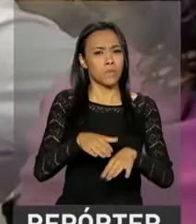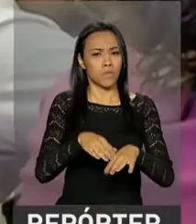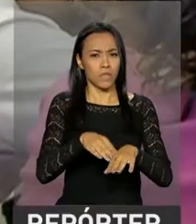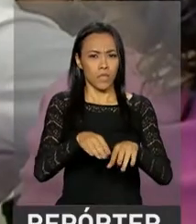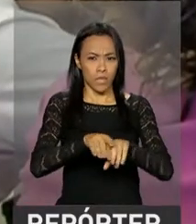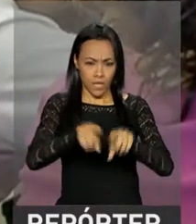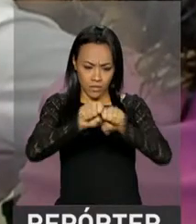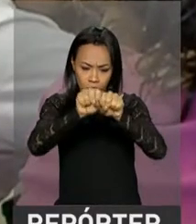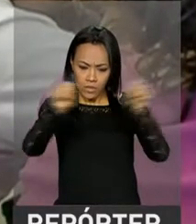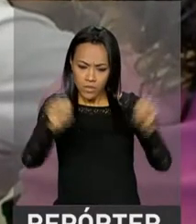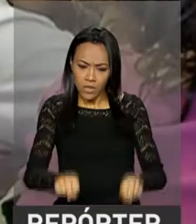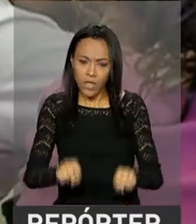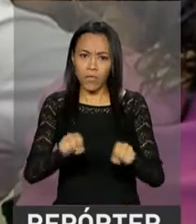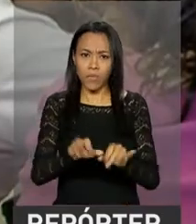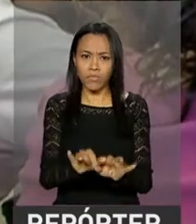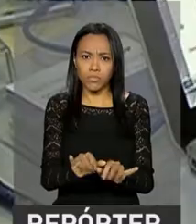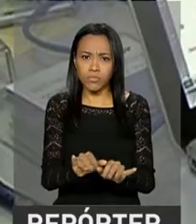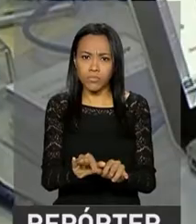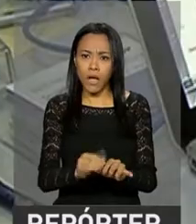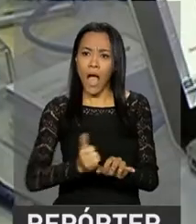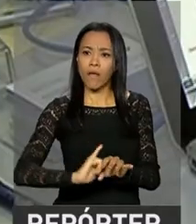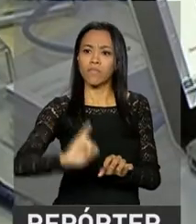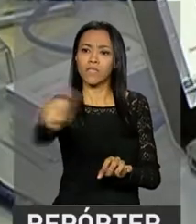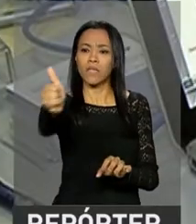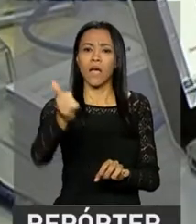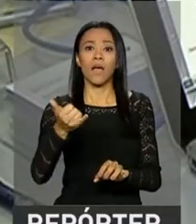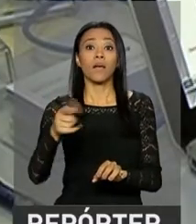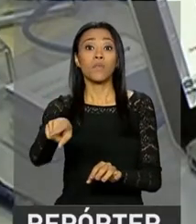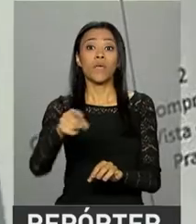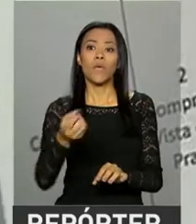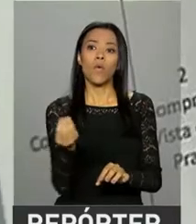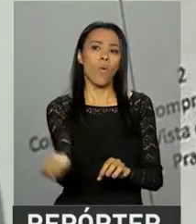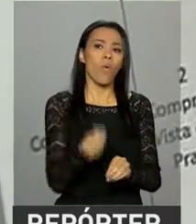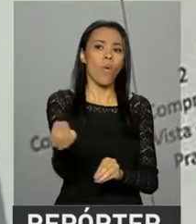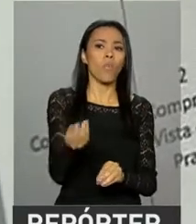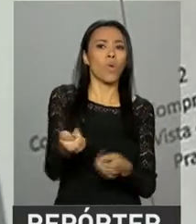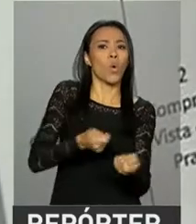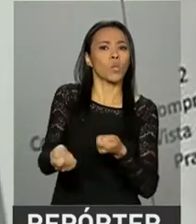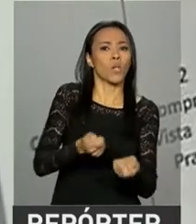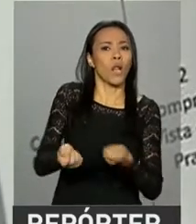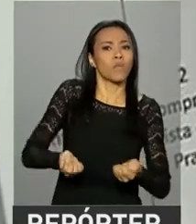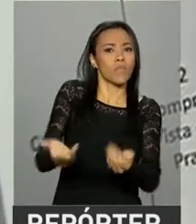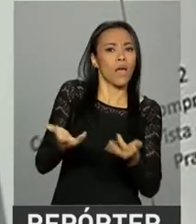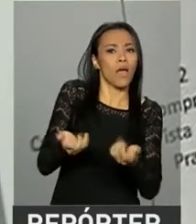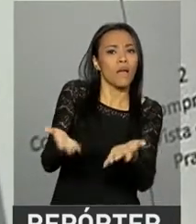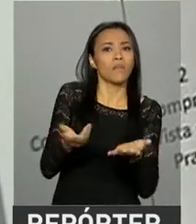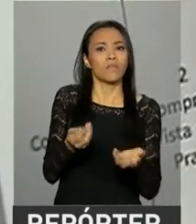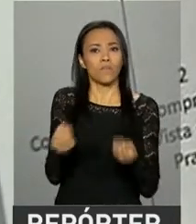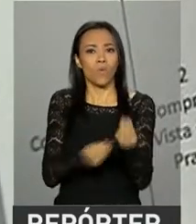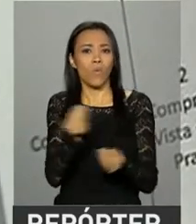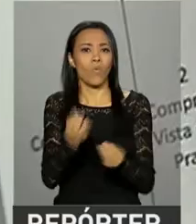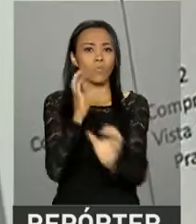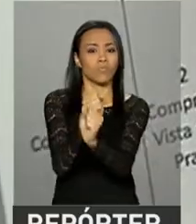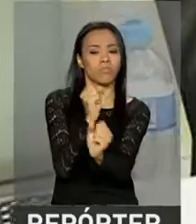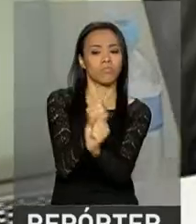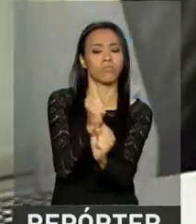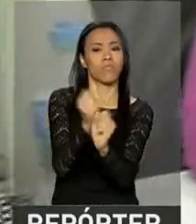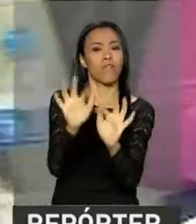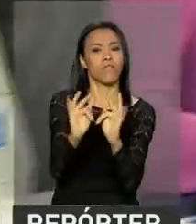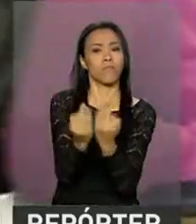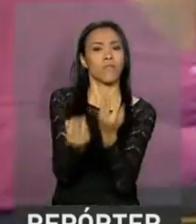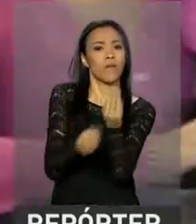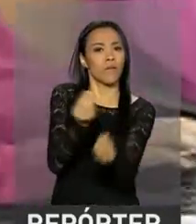via sms para enviar aos clientes da caixa dicas de como controlar os gastos e gerir melhor o orçamento familiar